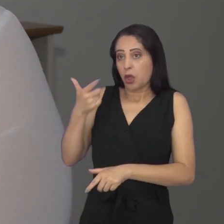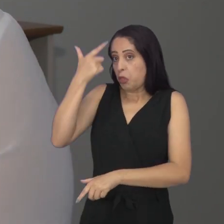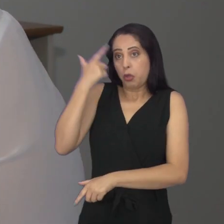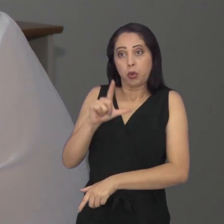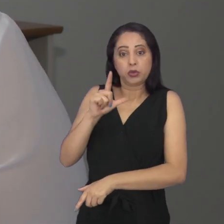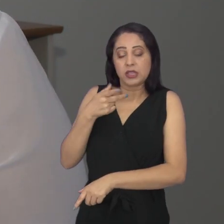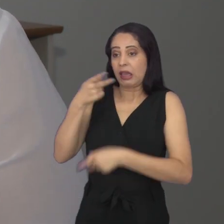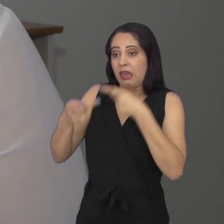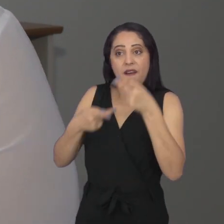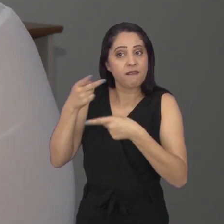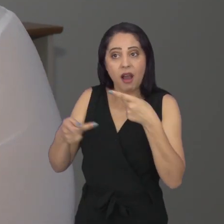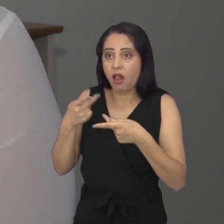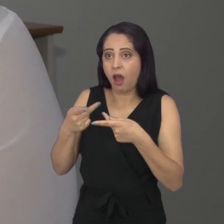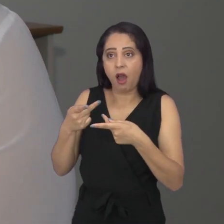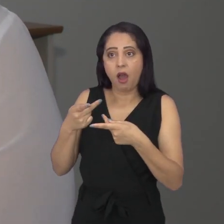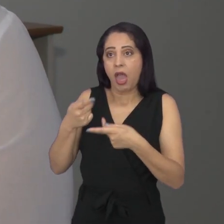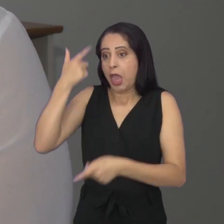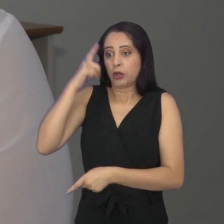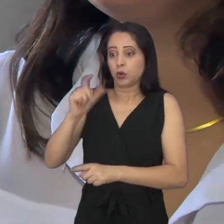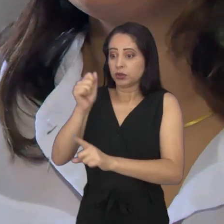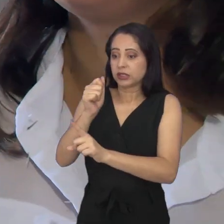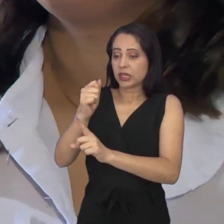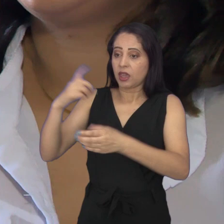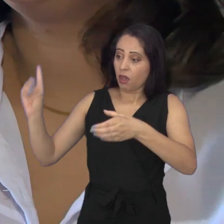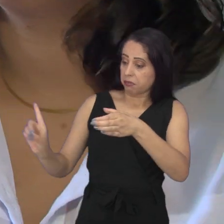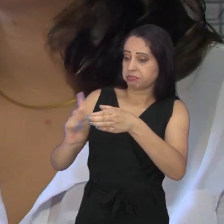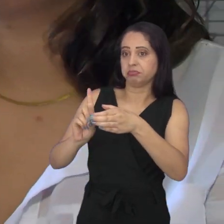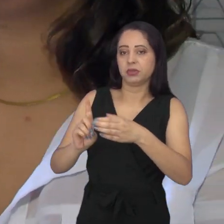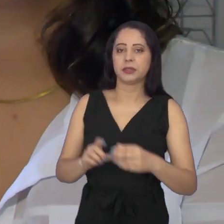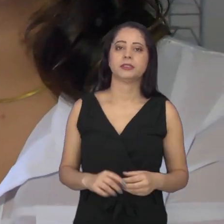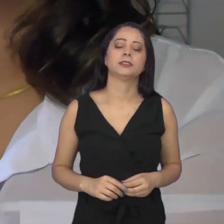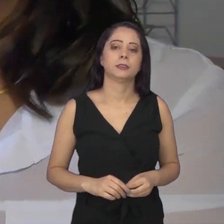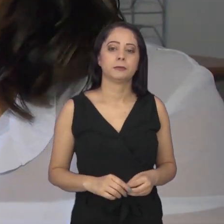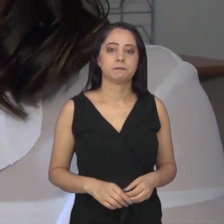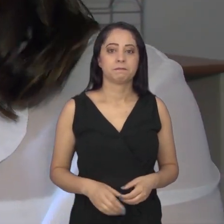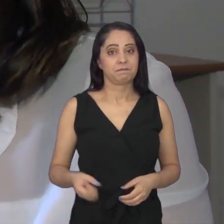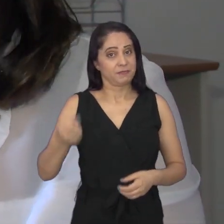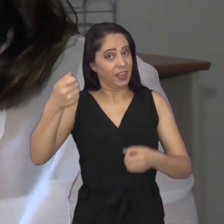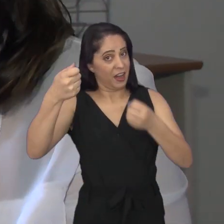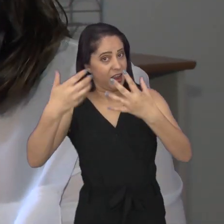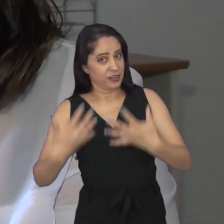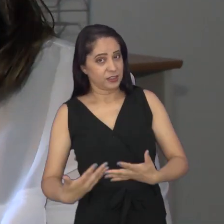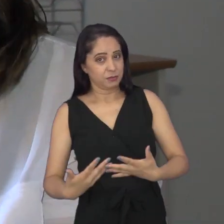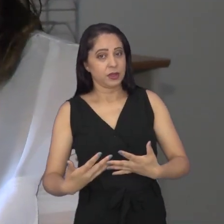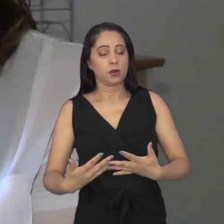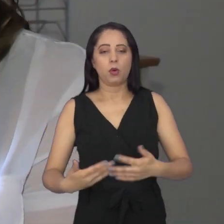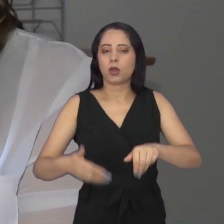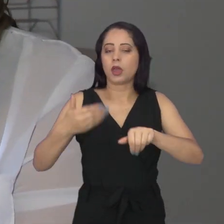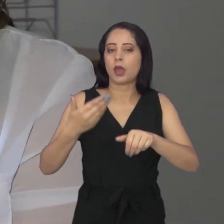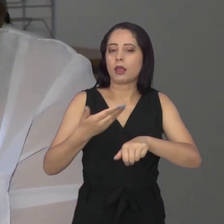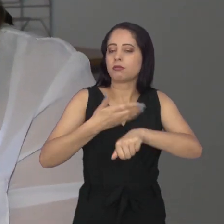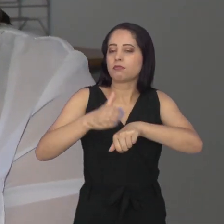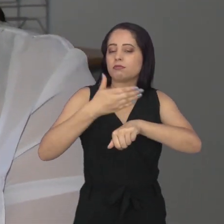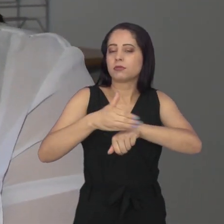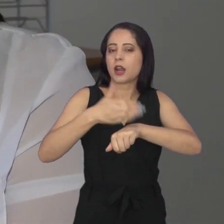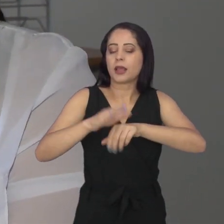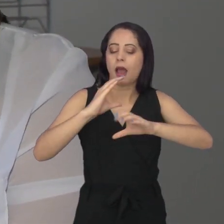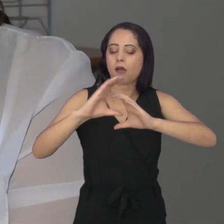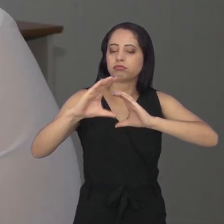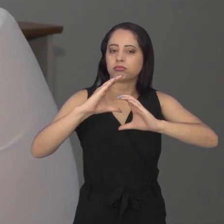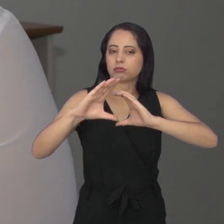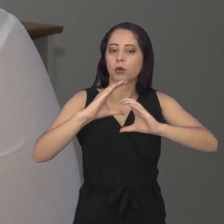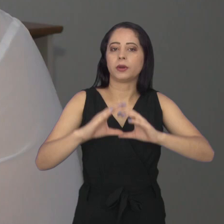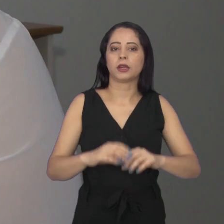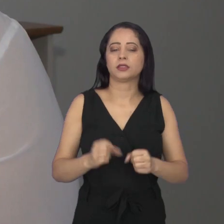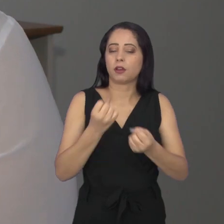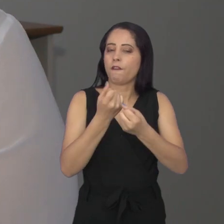mesmo me socializar, assim, para mim era bem difícil. Caroline contou que os benefícios de treinar a comunicação foram inúmeros.